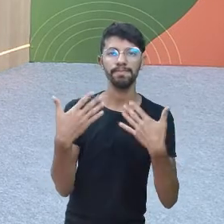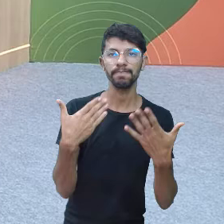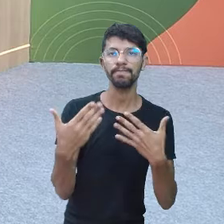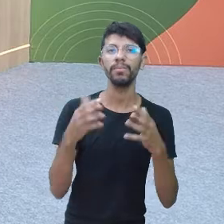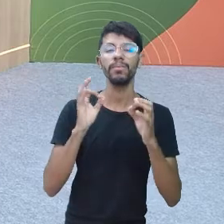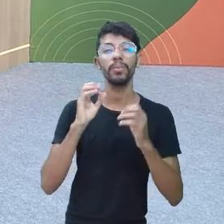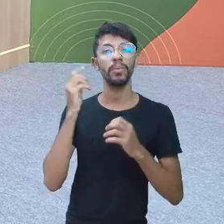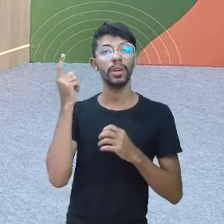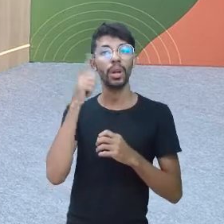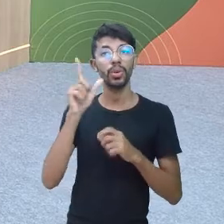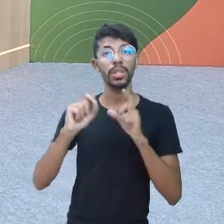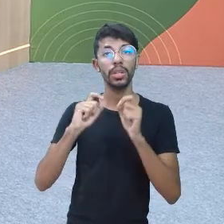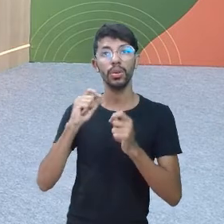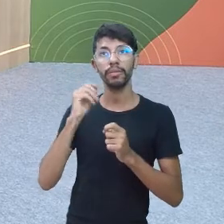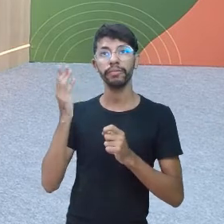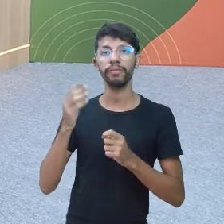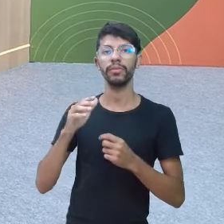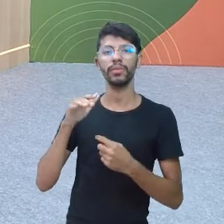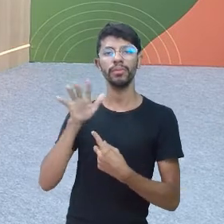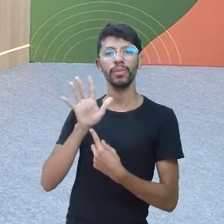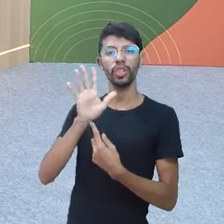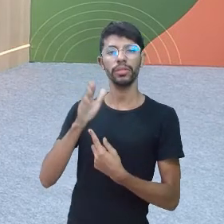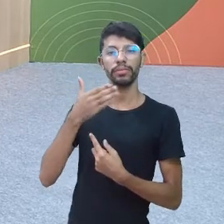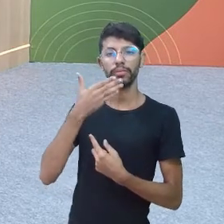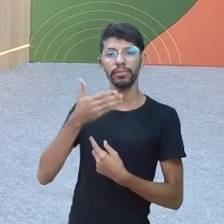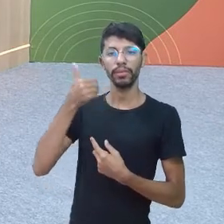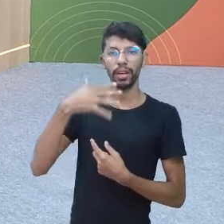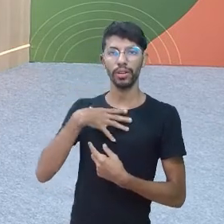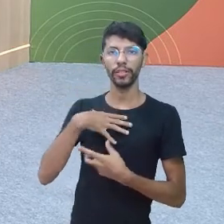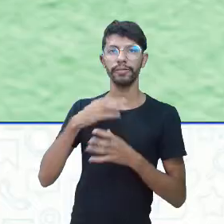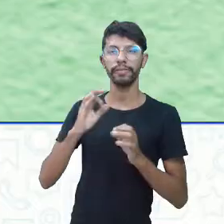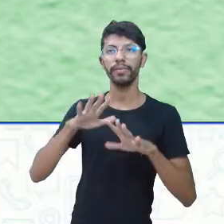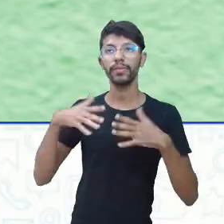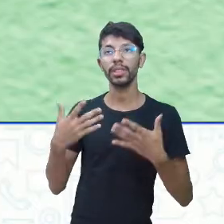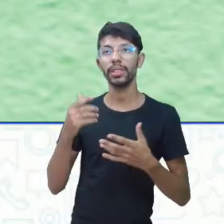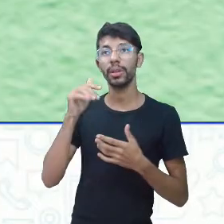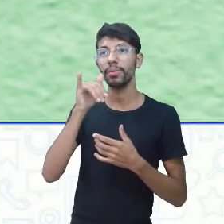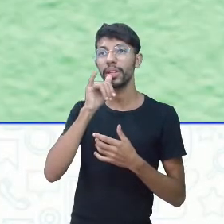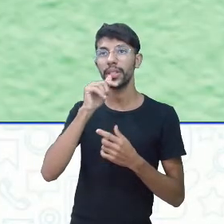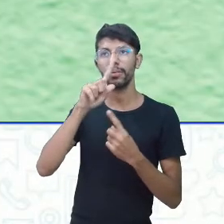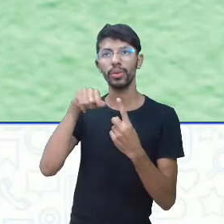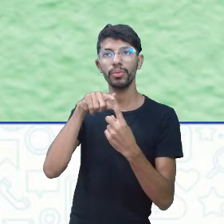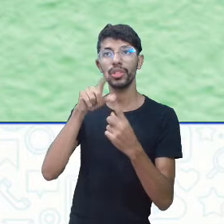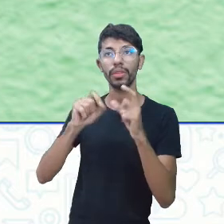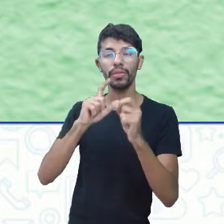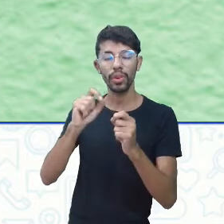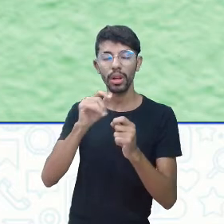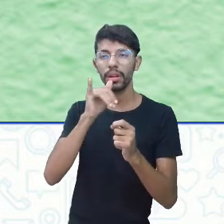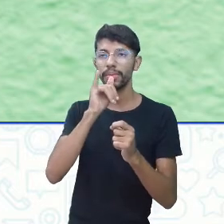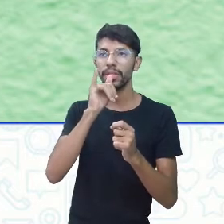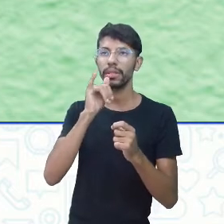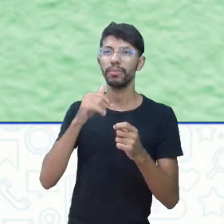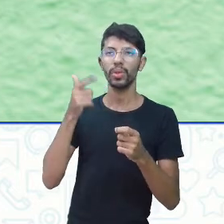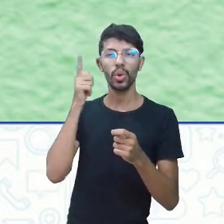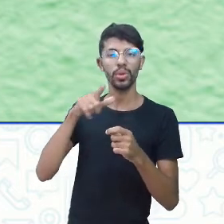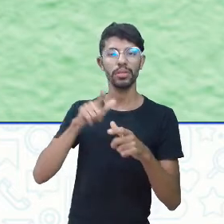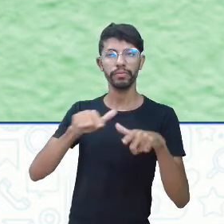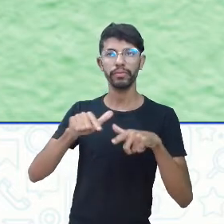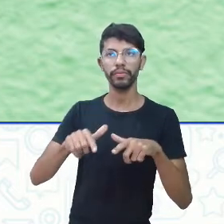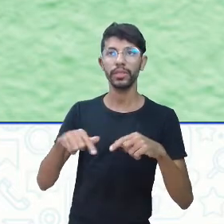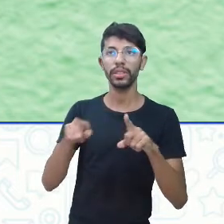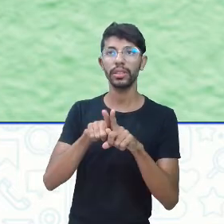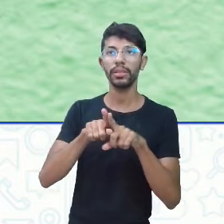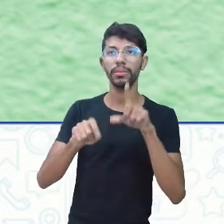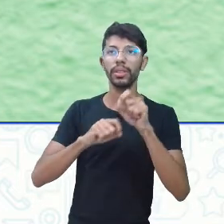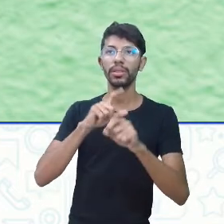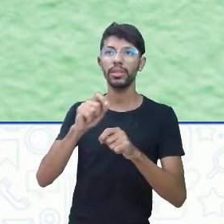melhor impressão. Então, ela é usada para conseguir um emprego, realizada no intuito de entender o perfil do candidato e sua adequação